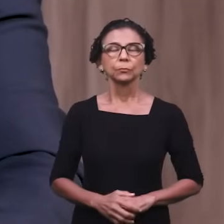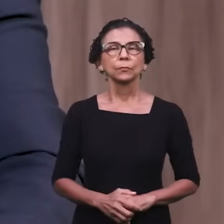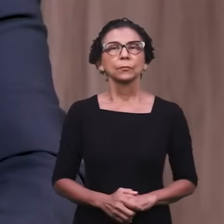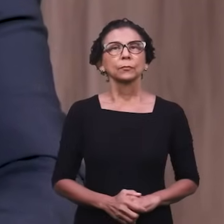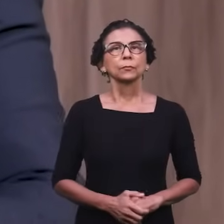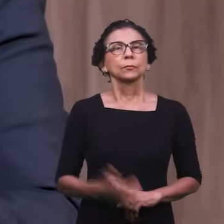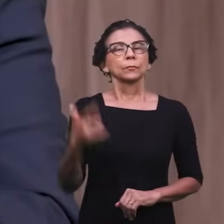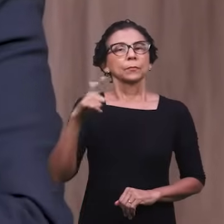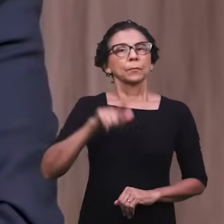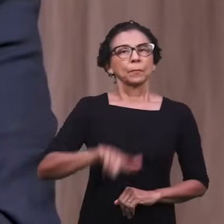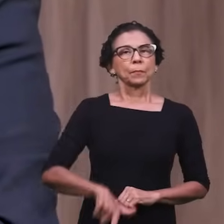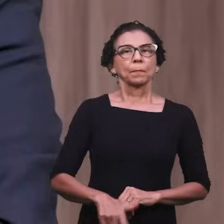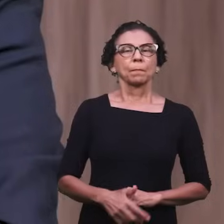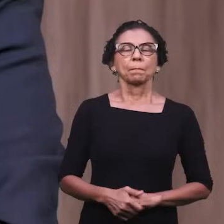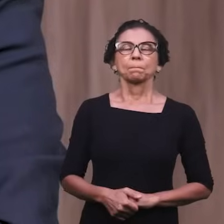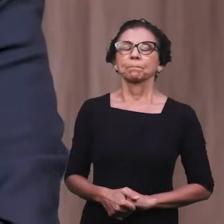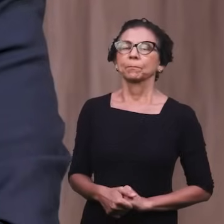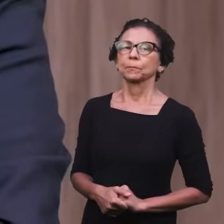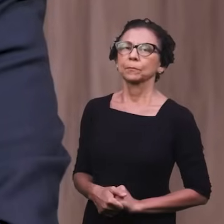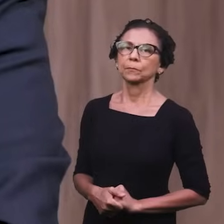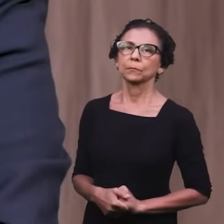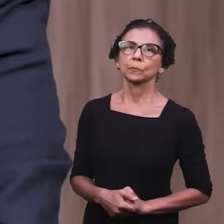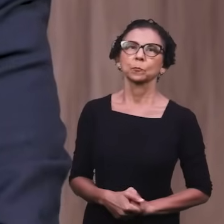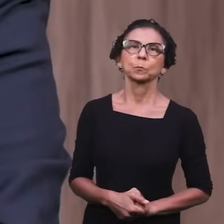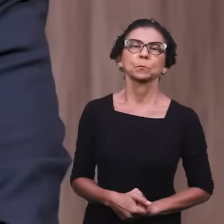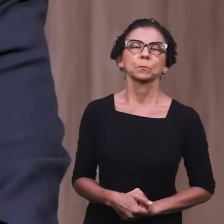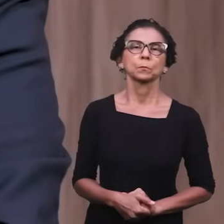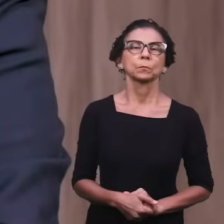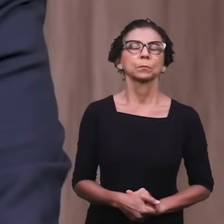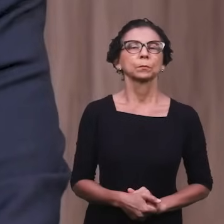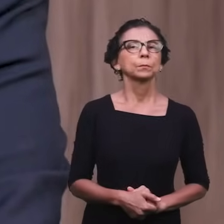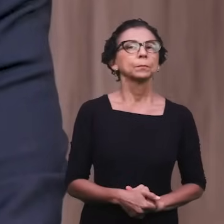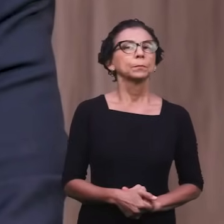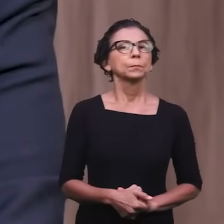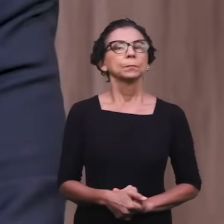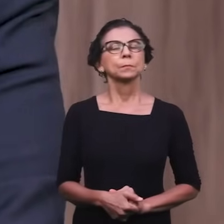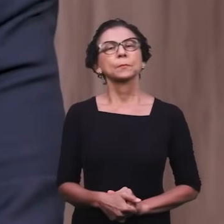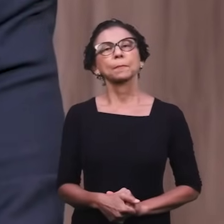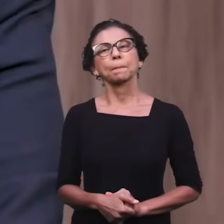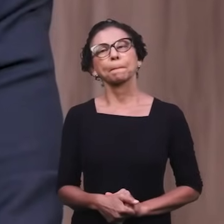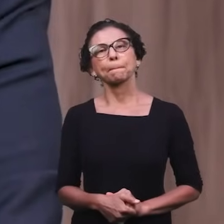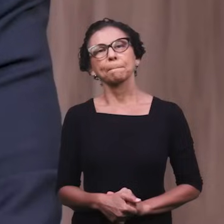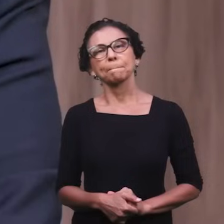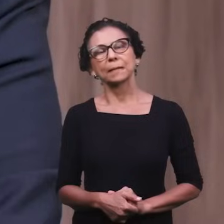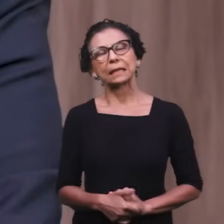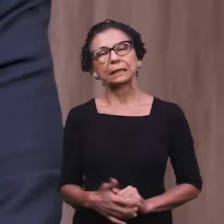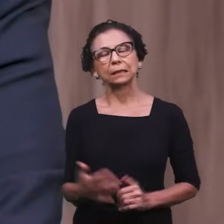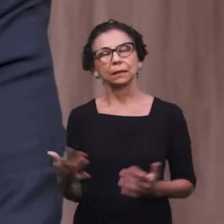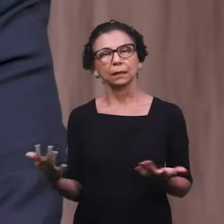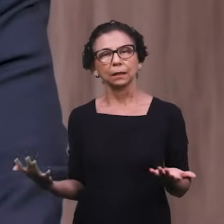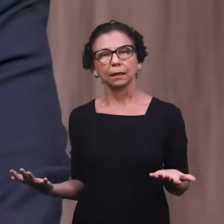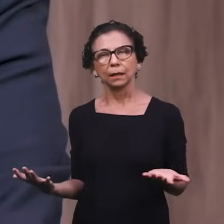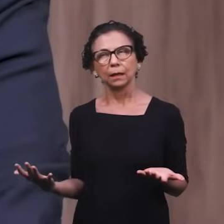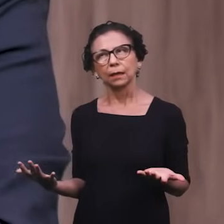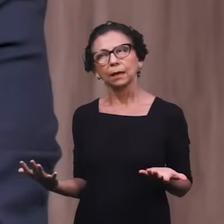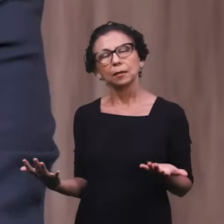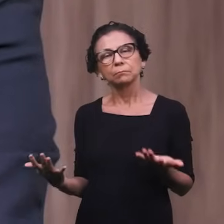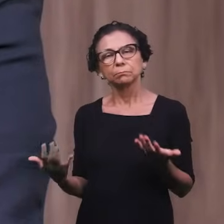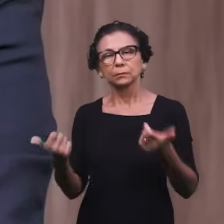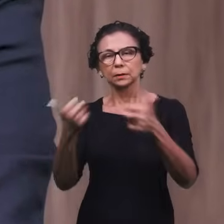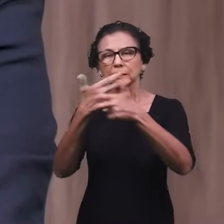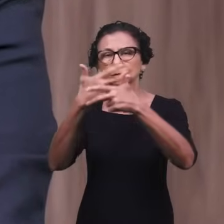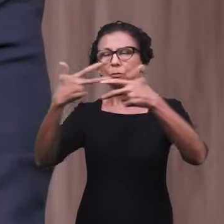reforçamos, né? Não transcende. Nós só transcendemos, nós só alcançamos o que está